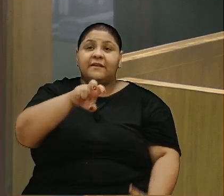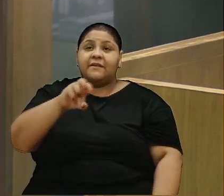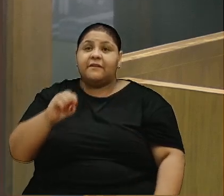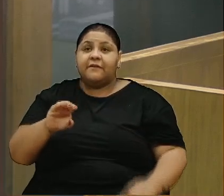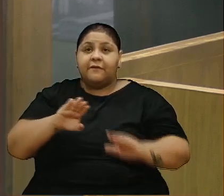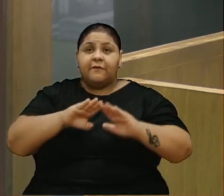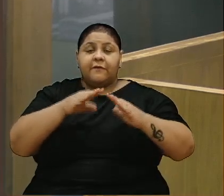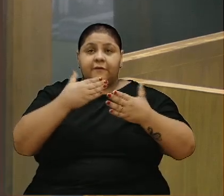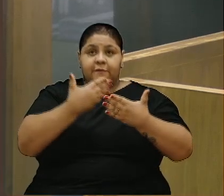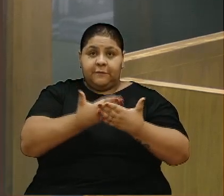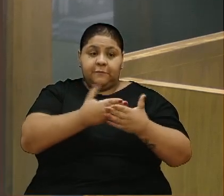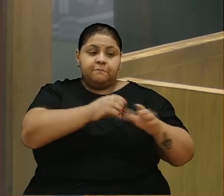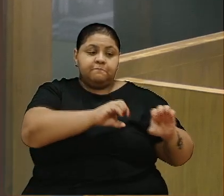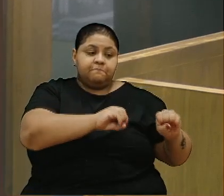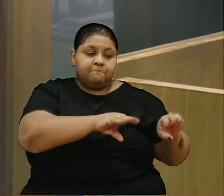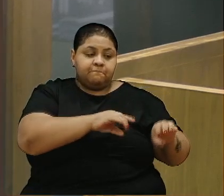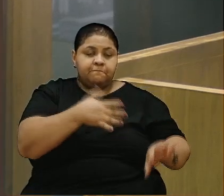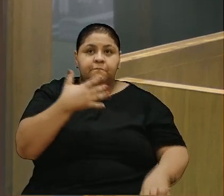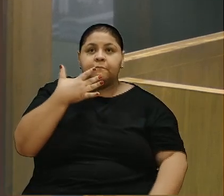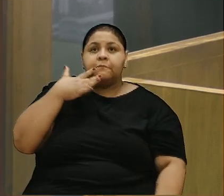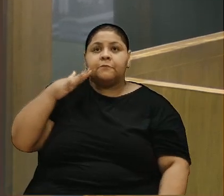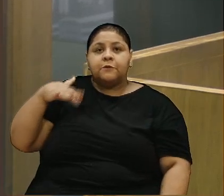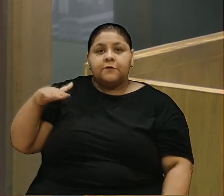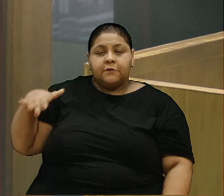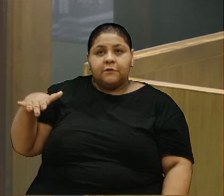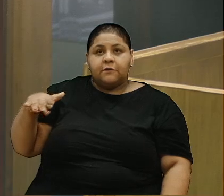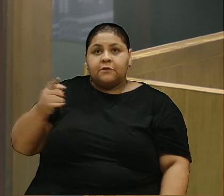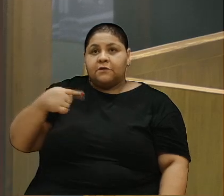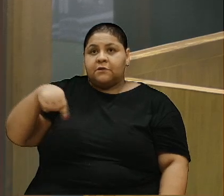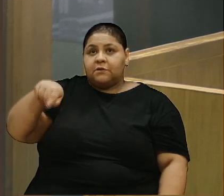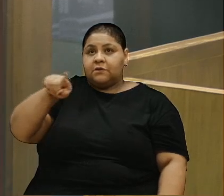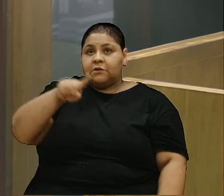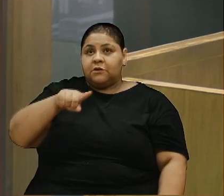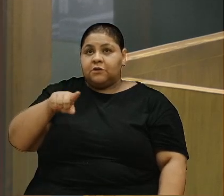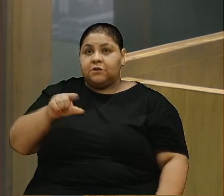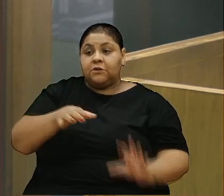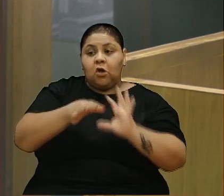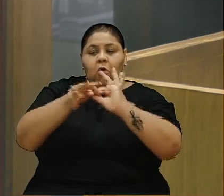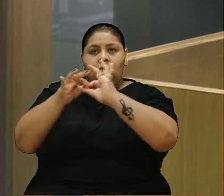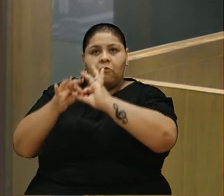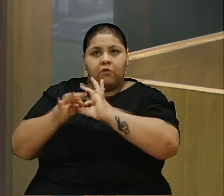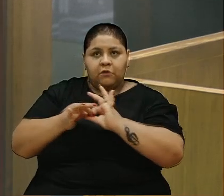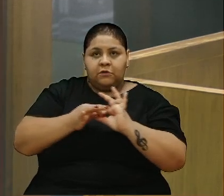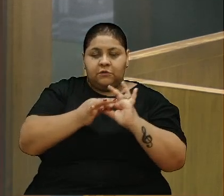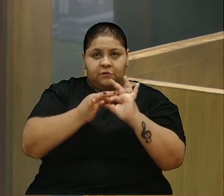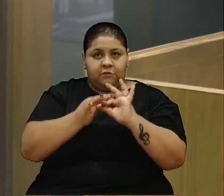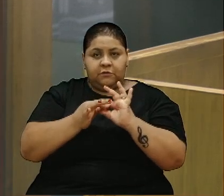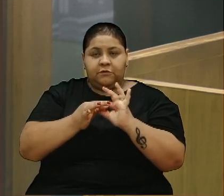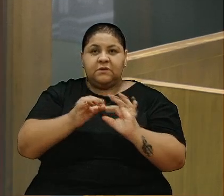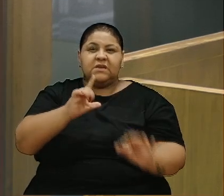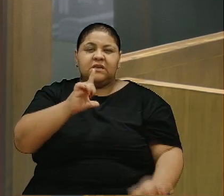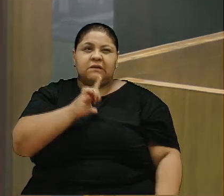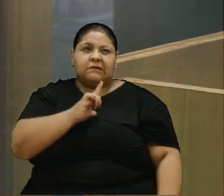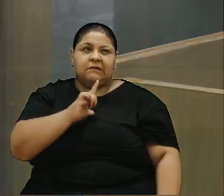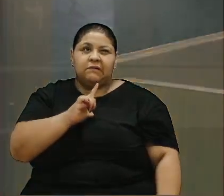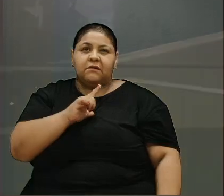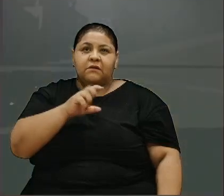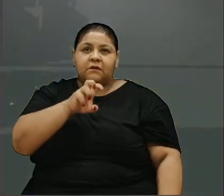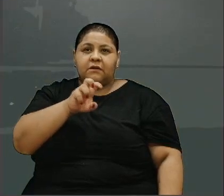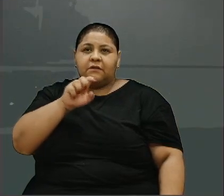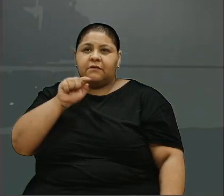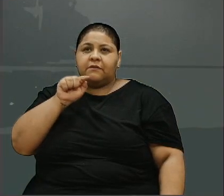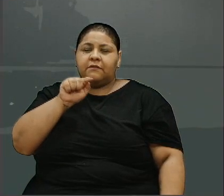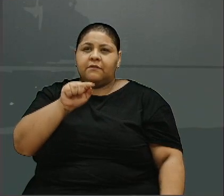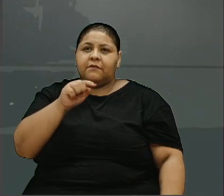de educação infantil, que são as nossas conveniadas, onde nós temos aí